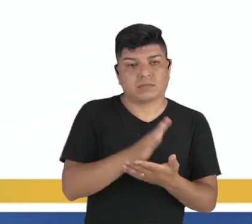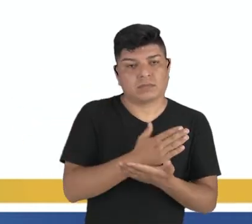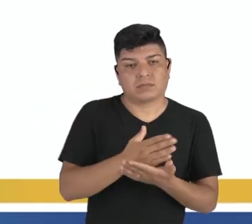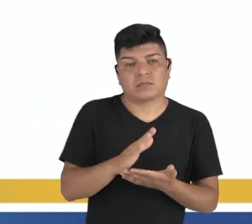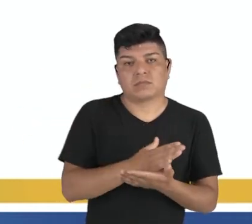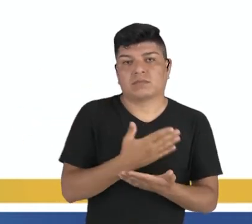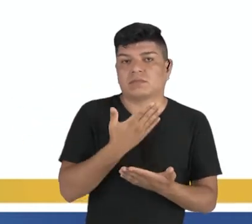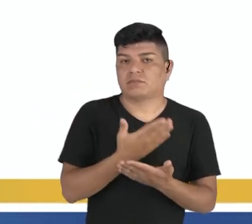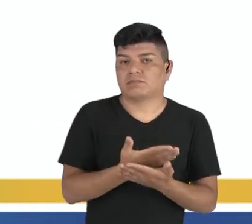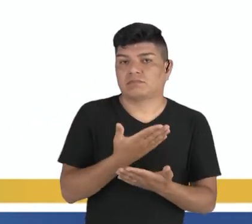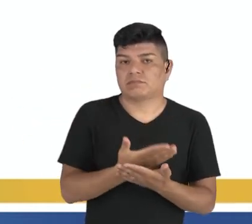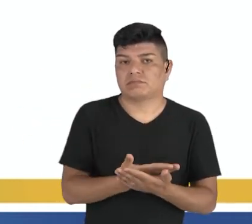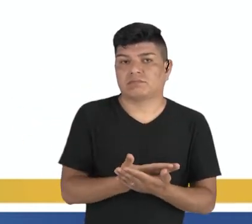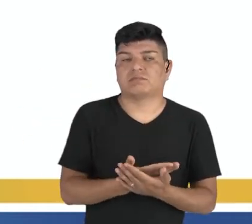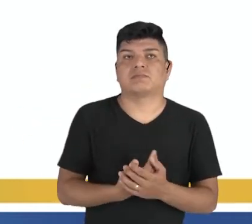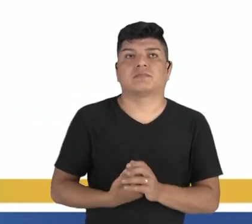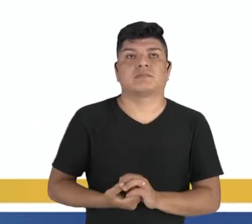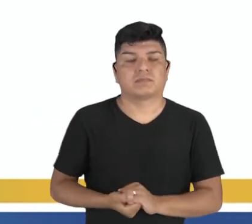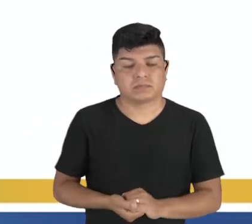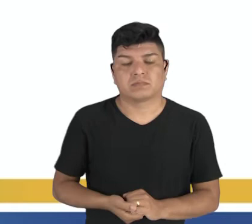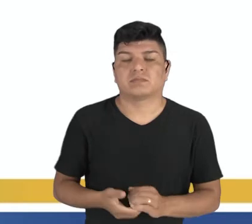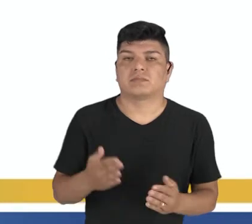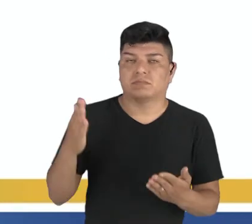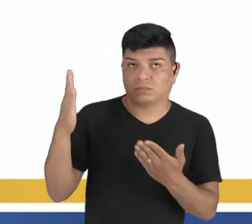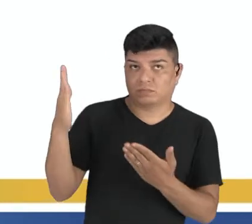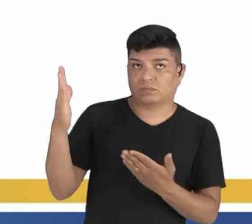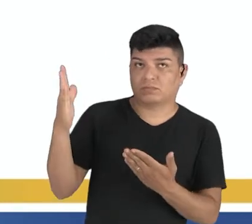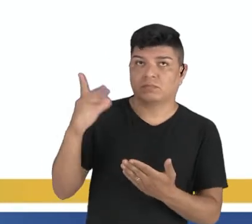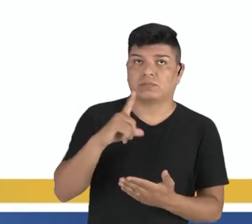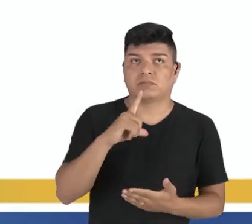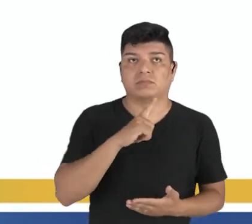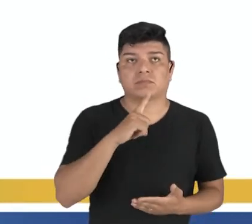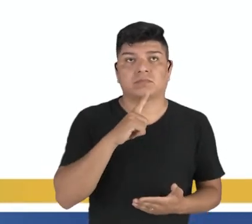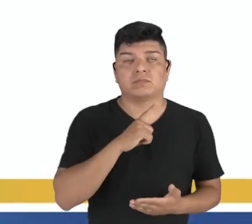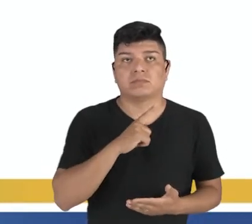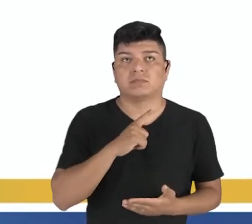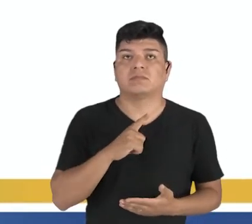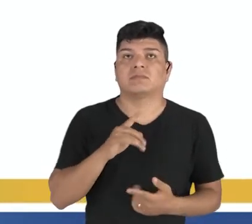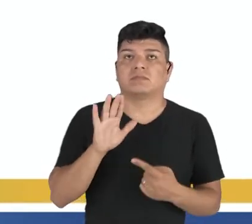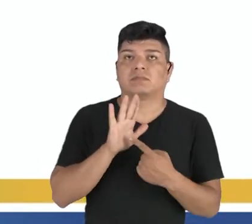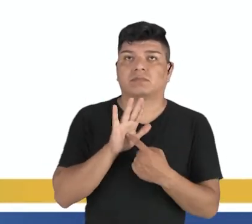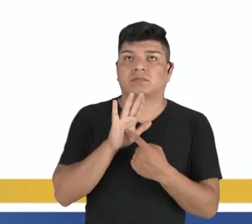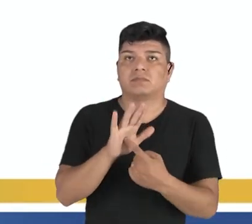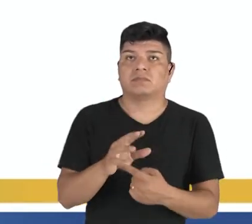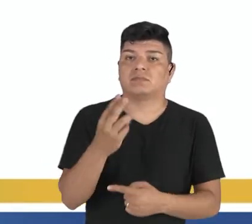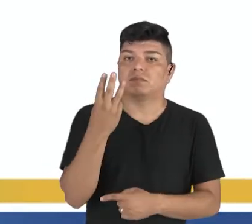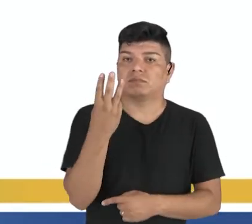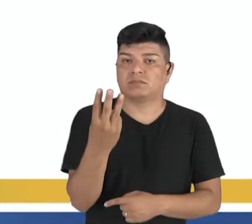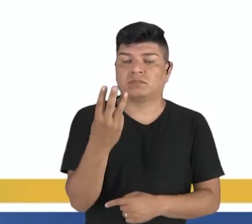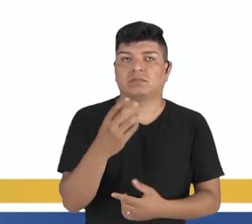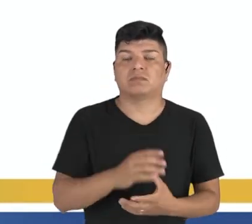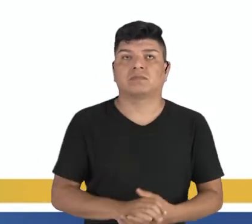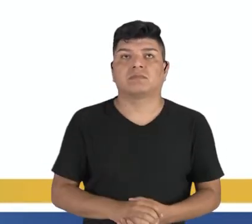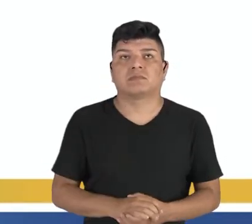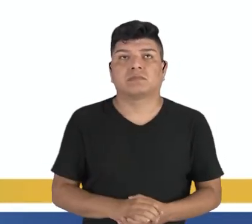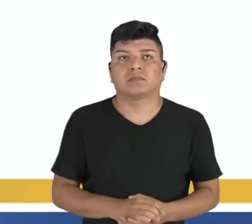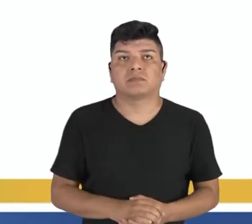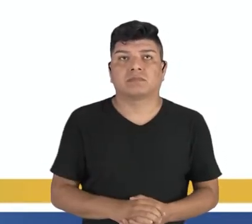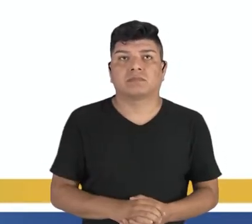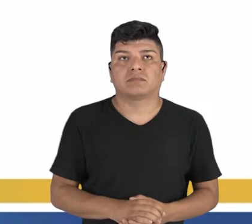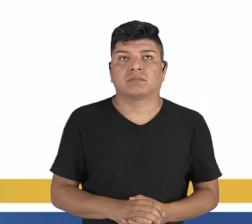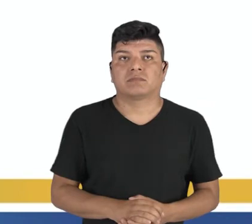momento quando estudaram álgebra. Então, nesse caso aqui, nós temos uma expressão de 3 termos. É